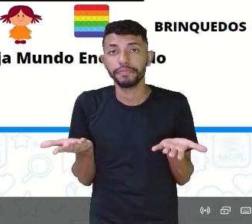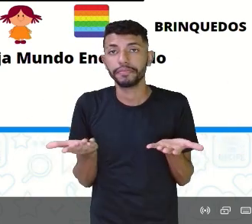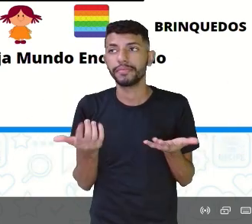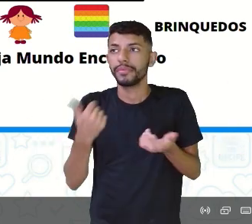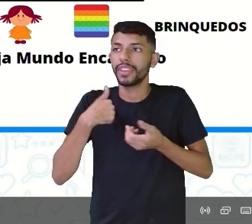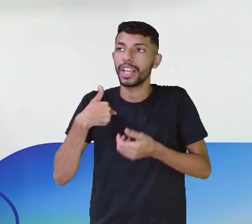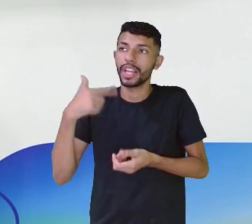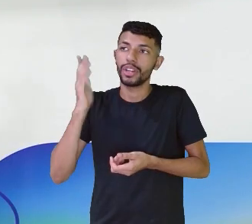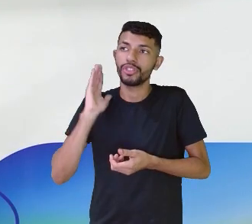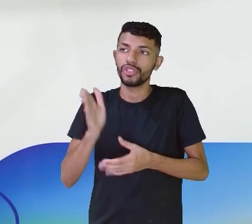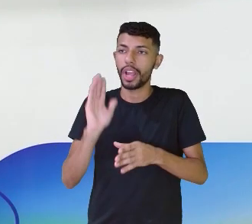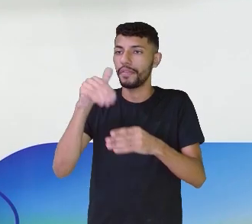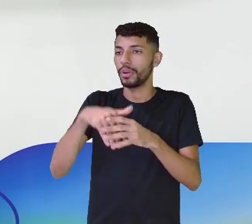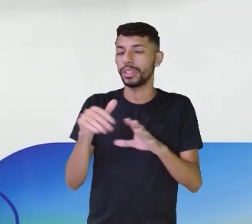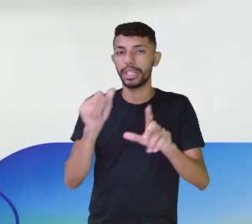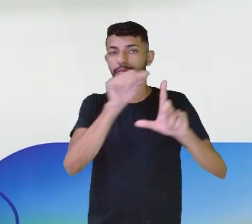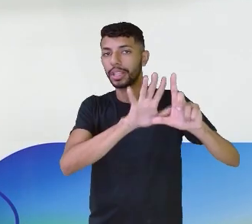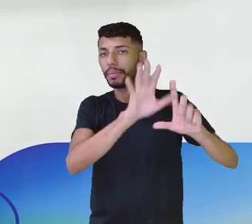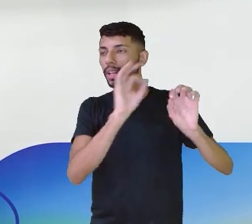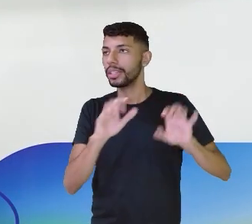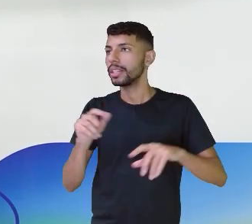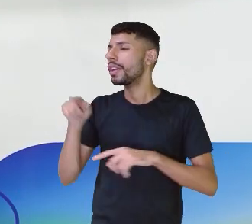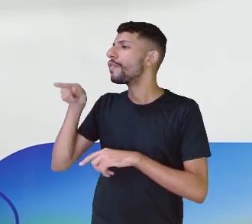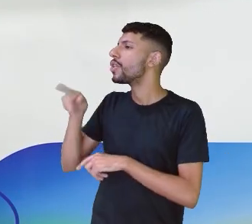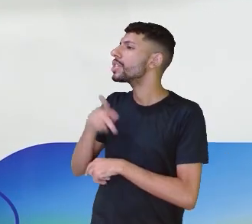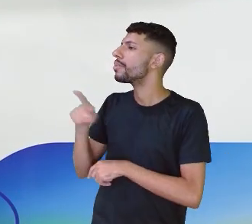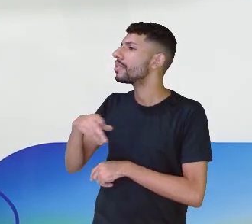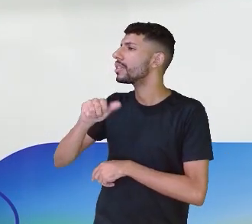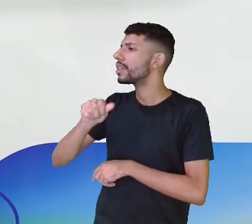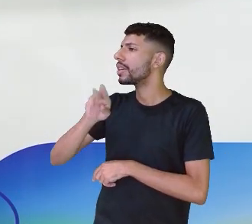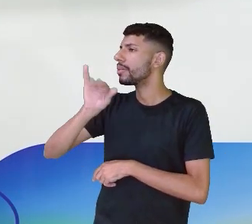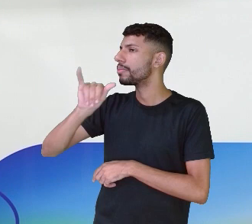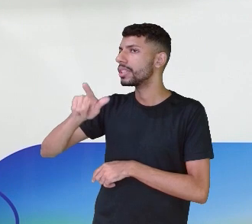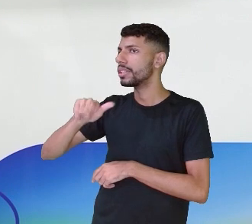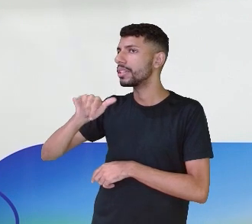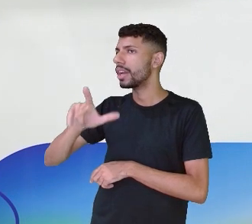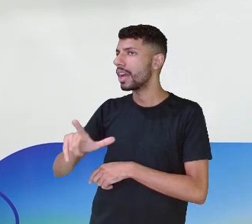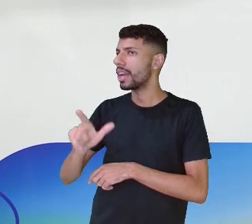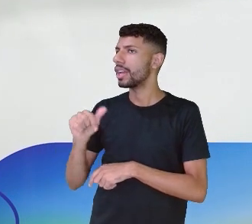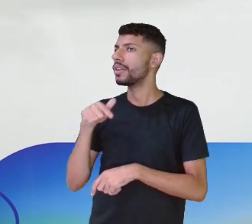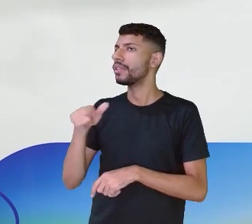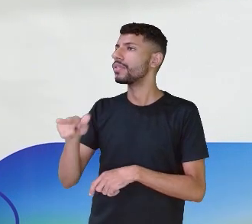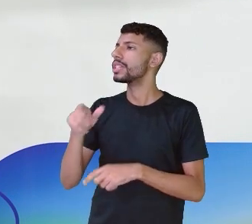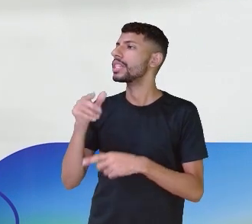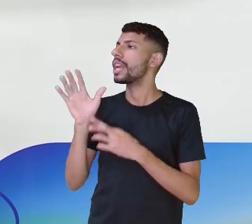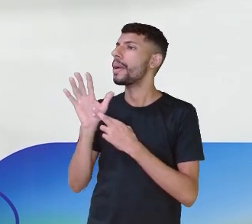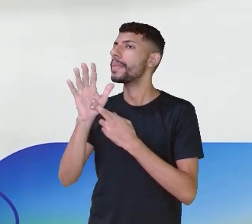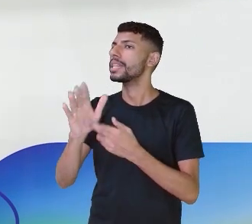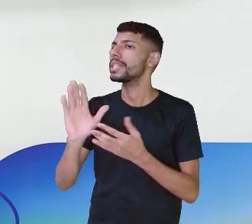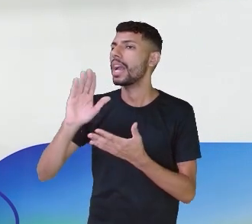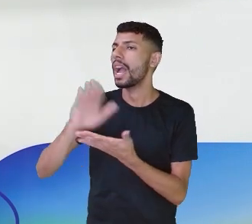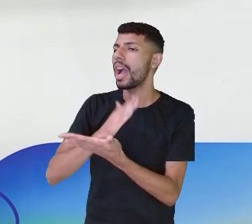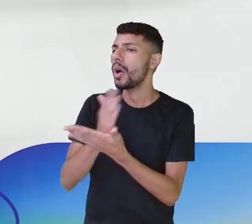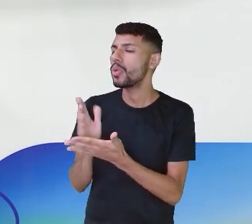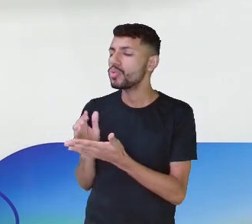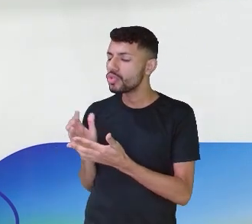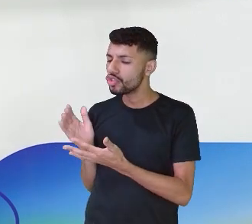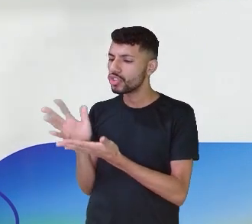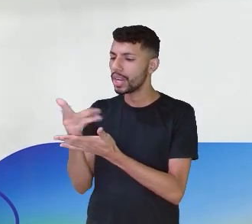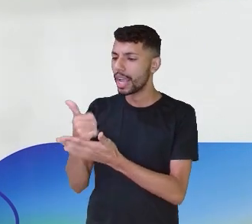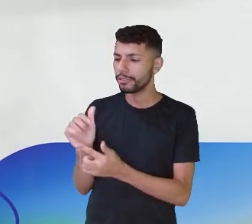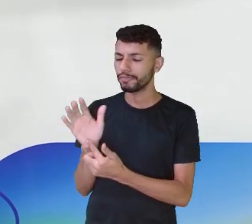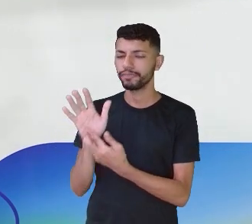já dei o meu voto. E você, professora Abigail? Se fosse para você representar alguns dados,